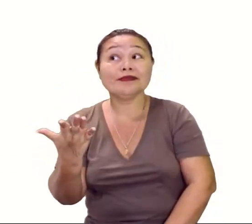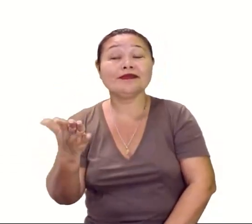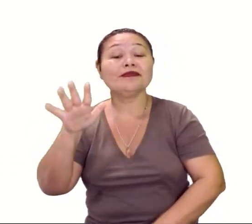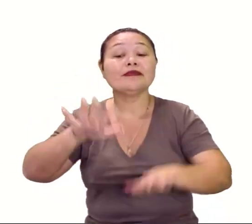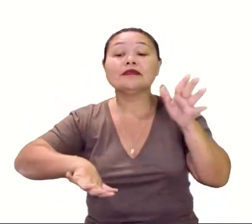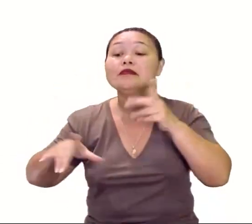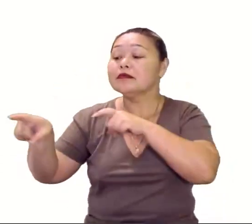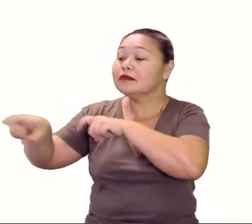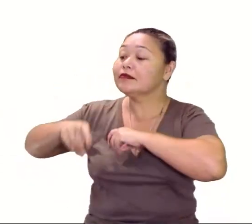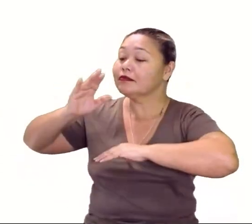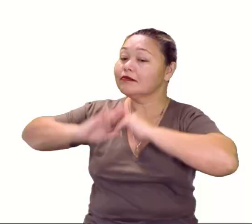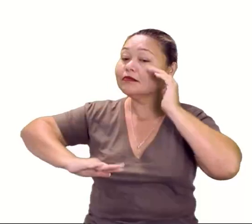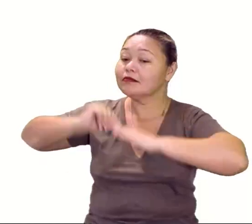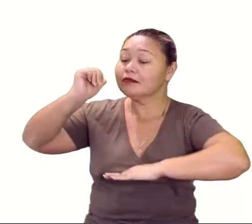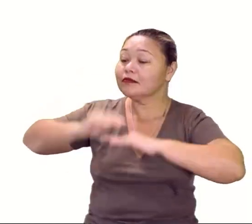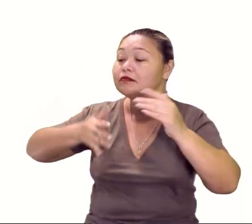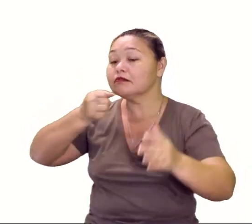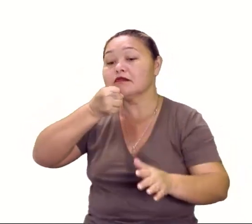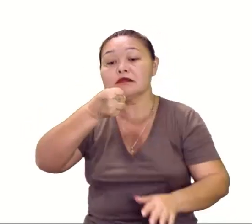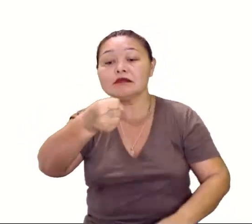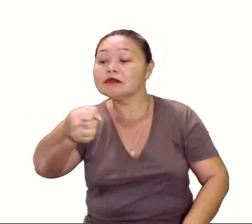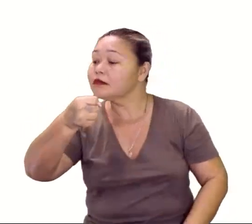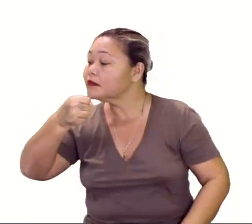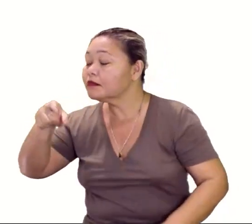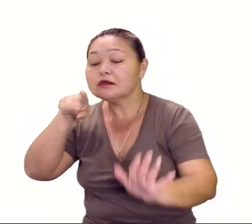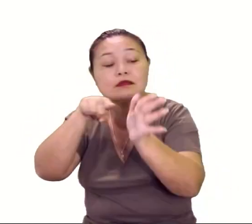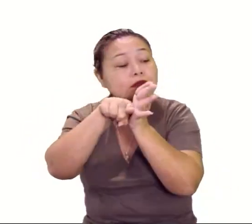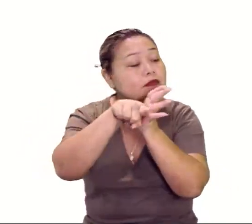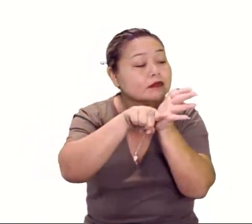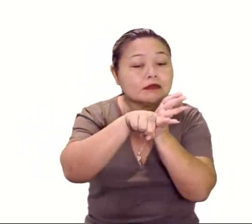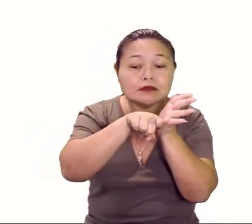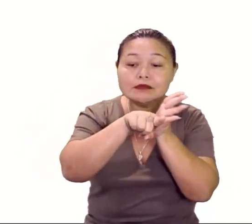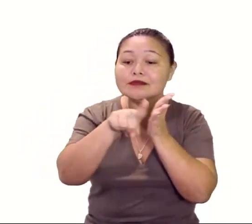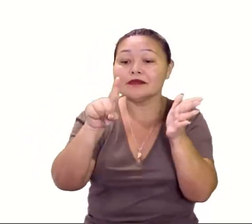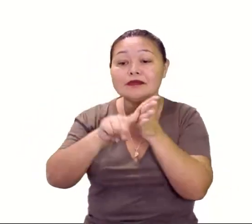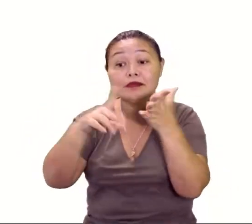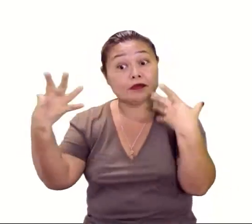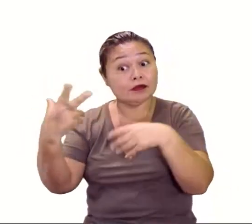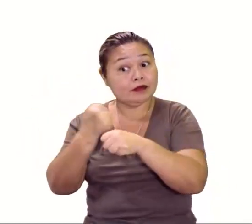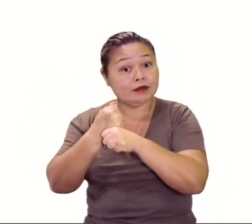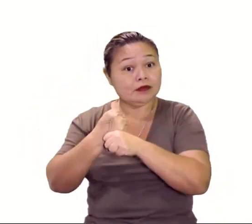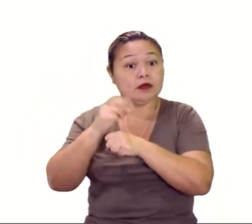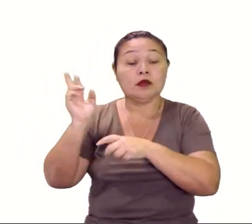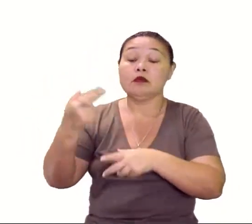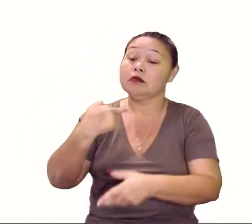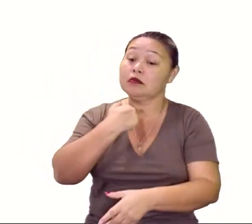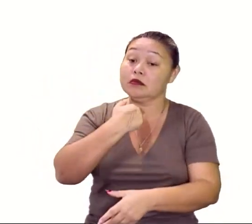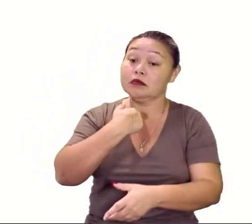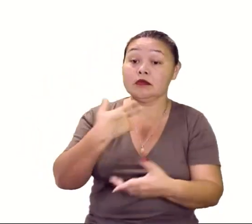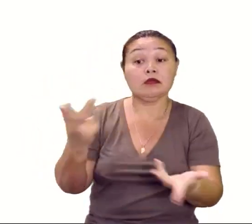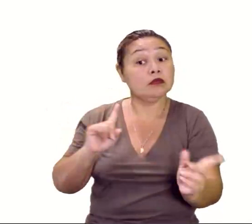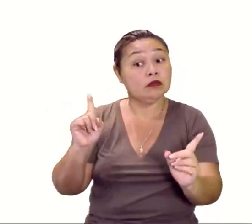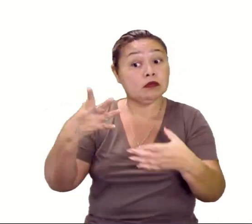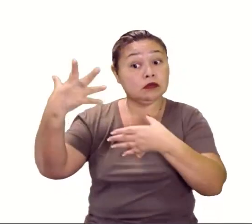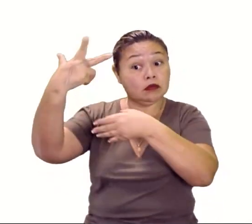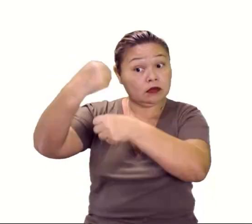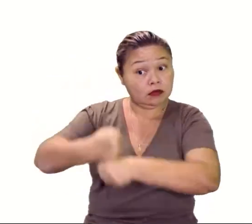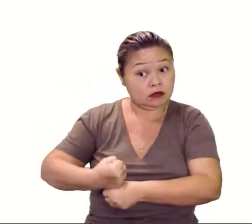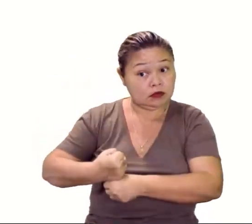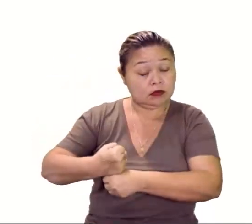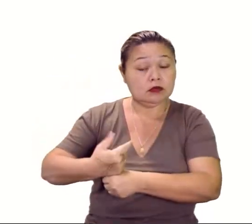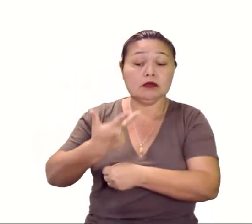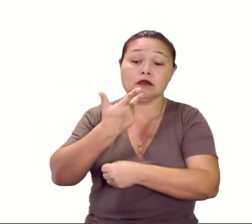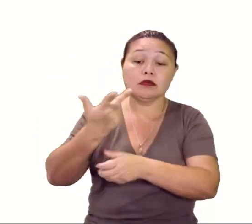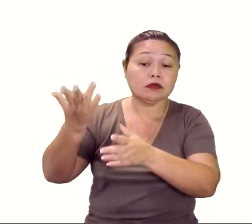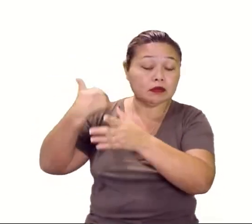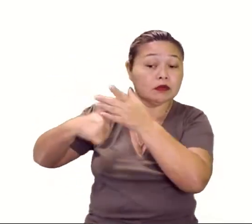quantos agricultores foram consultados? Vou somar tudo aqui e já está resolvido. Então, já sabemos que não podemos fazer isso, né? Acabamos de